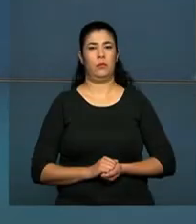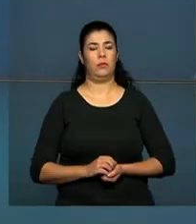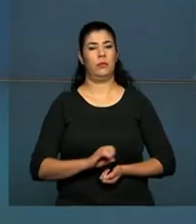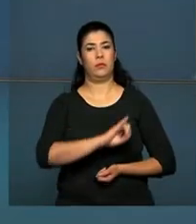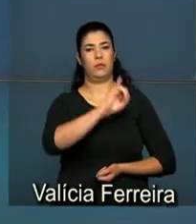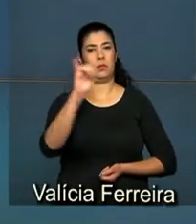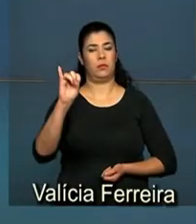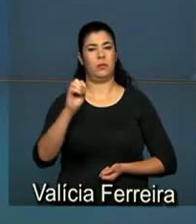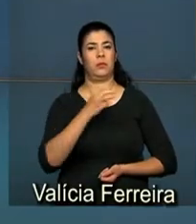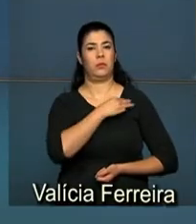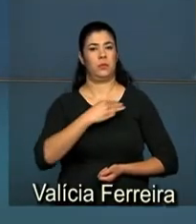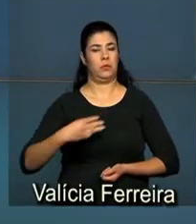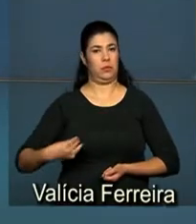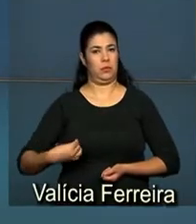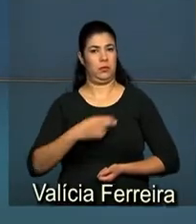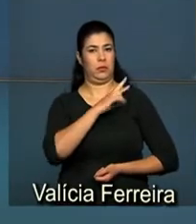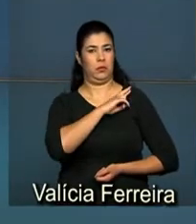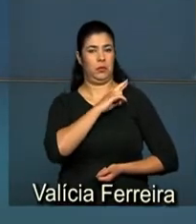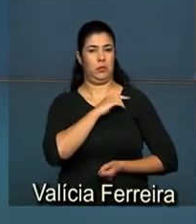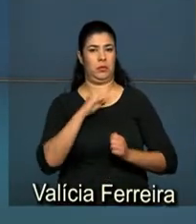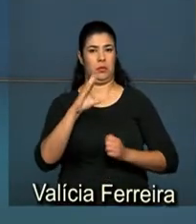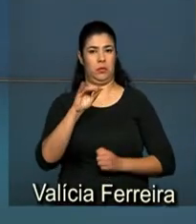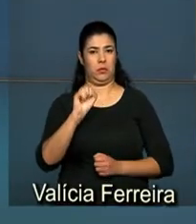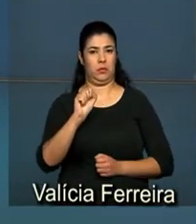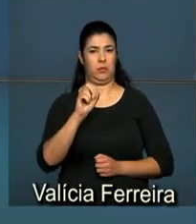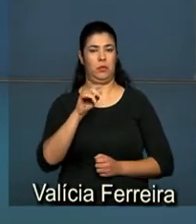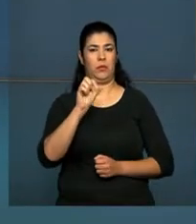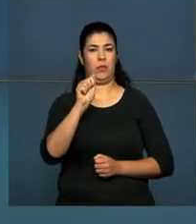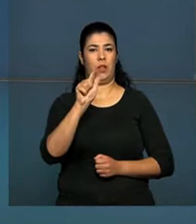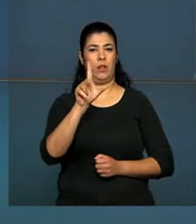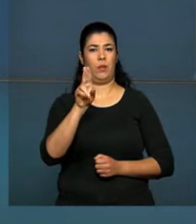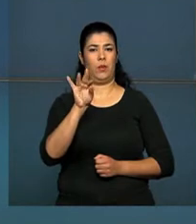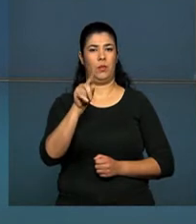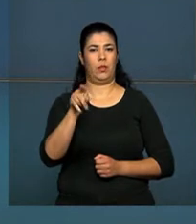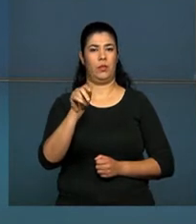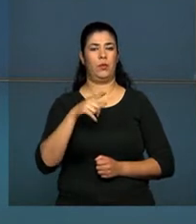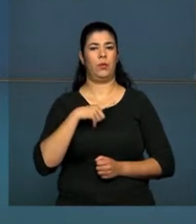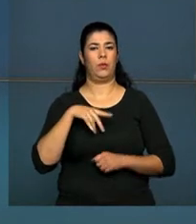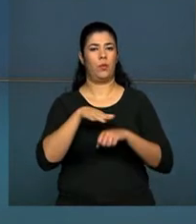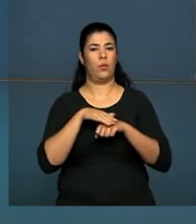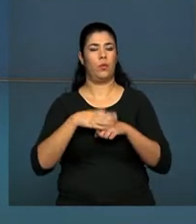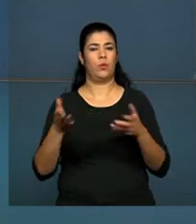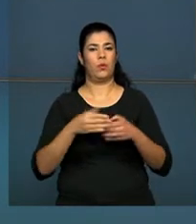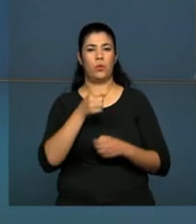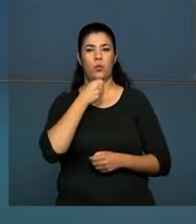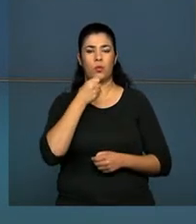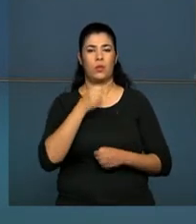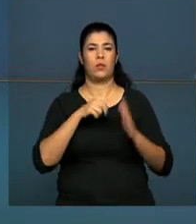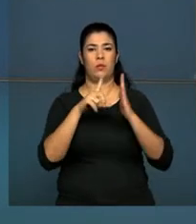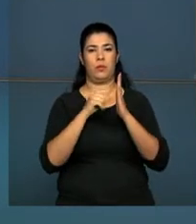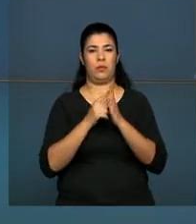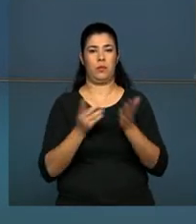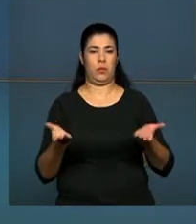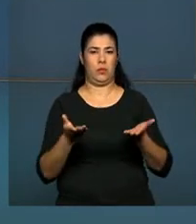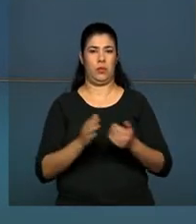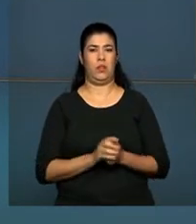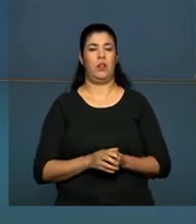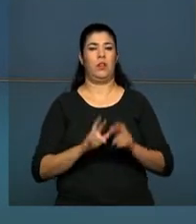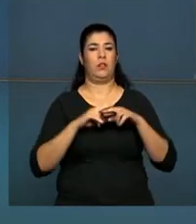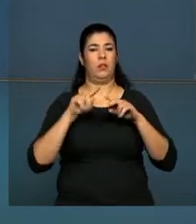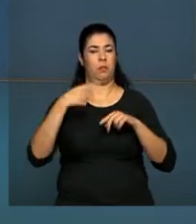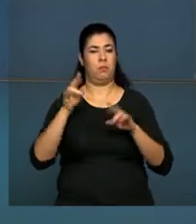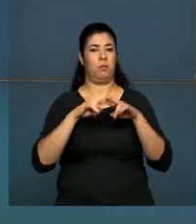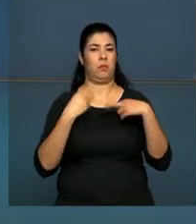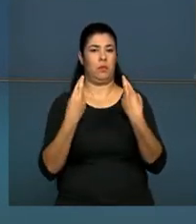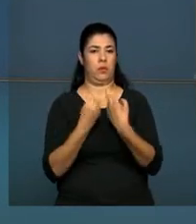Olá, o ministro-chefe da Casa Civil, Aloísio Mercadante, conversou com a imprensa no Palácio do Planalto agora há pouco. Ele falou após reunião com a